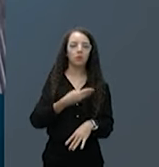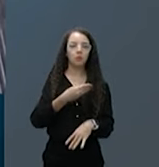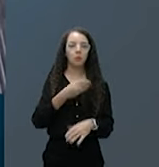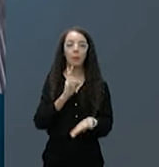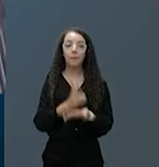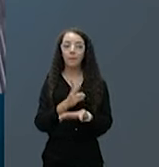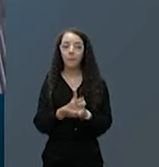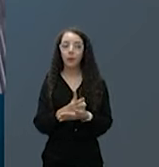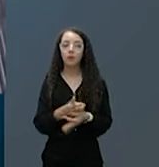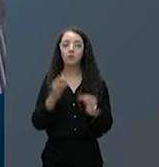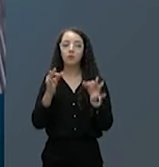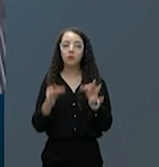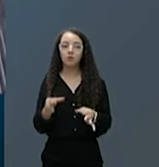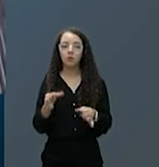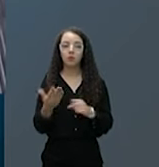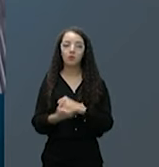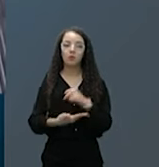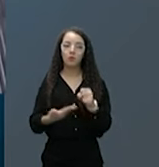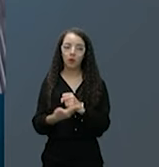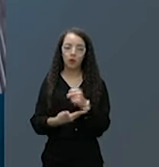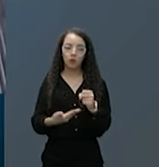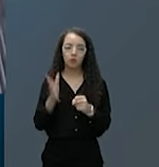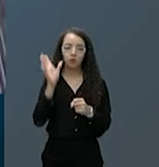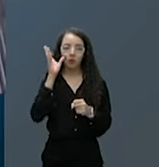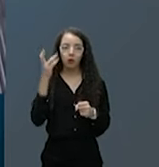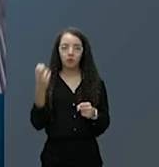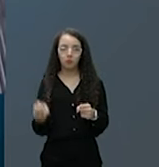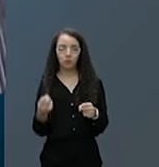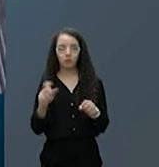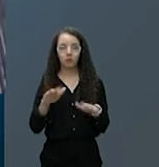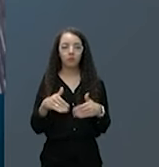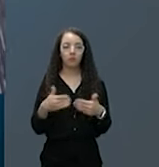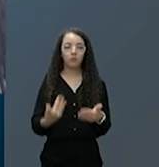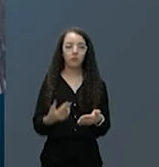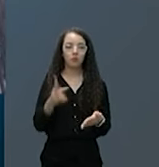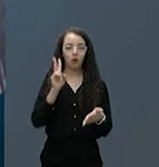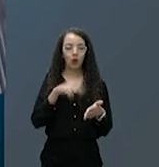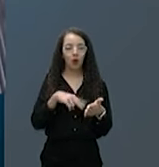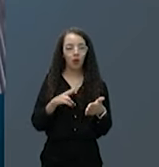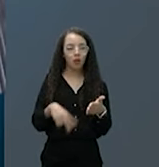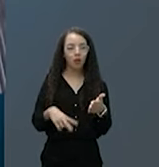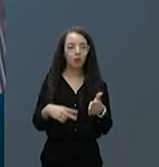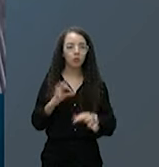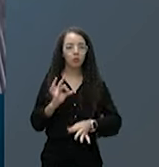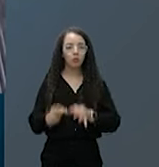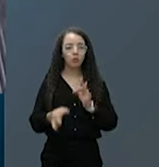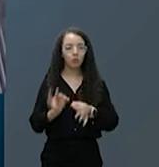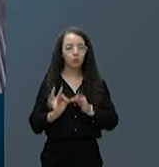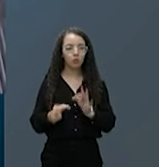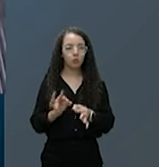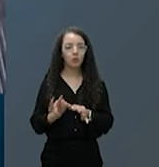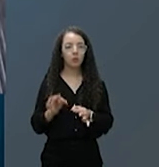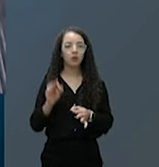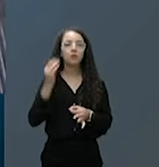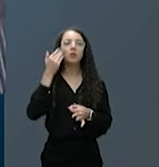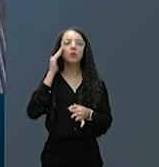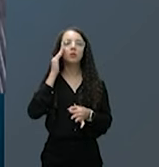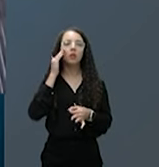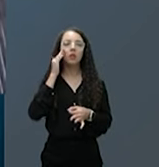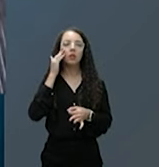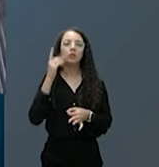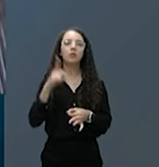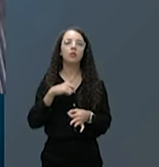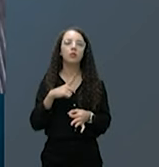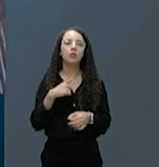decisão. Na espécie, a leitura do julgamento questionado, constata-se que foram declinadas as